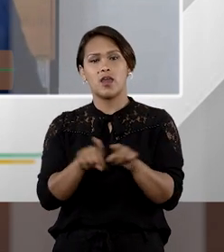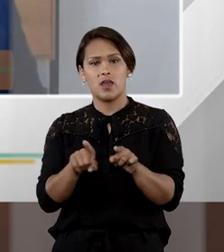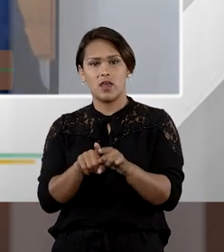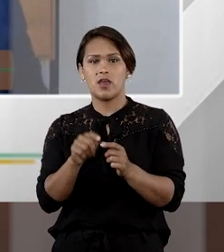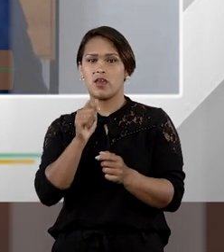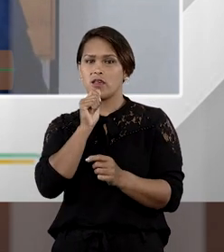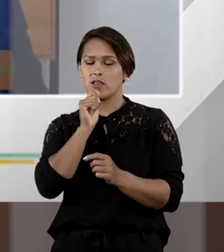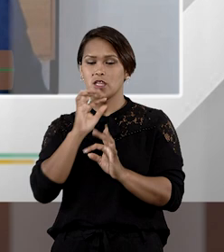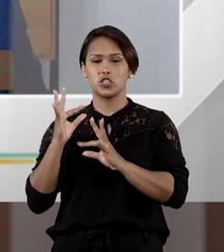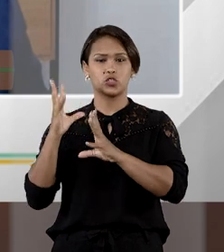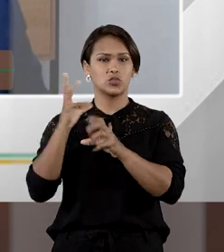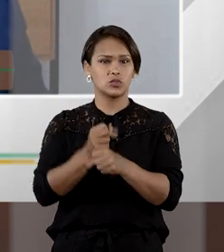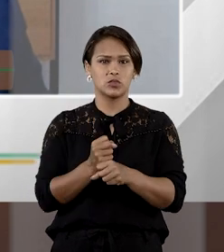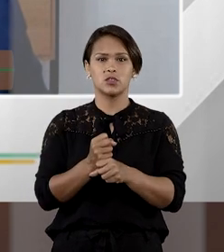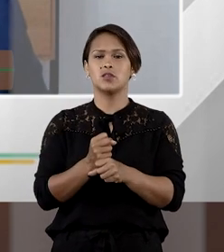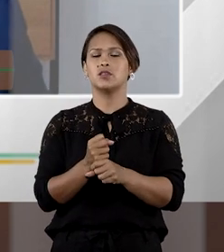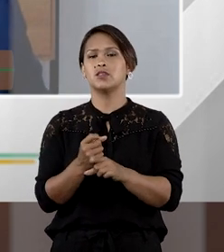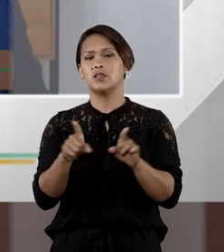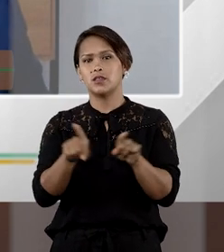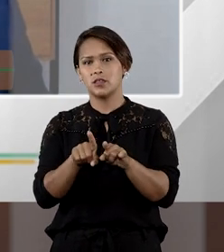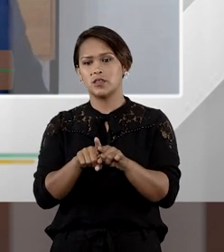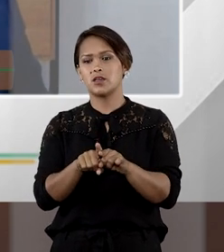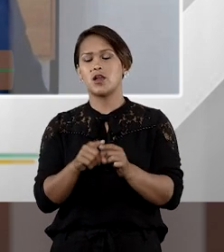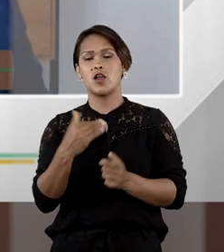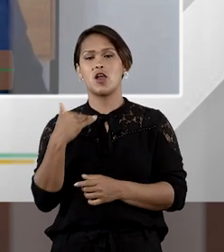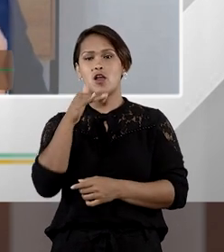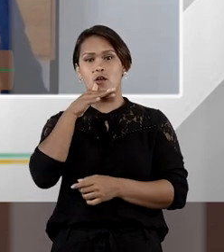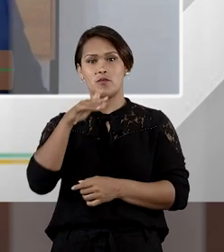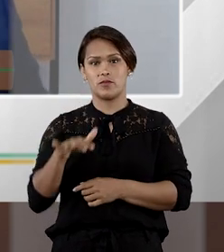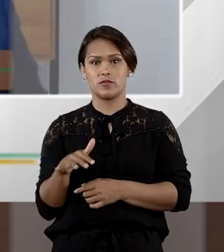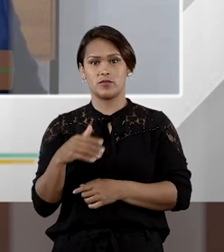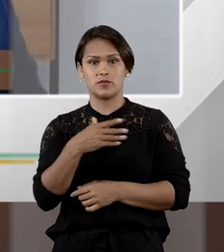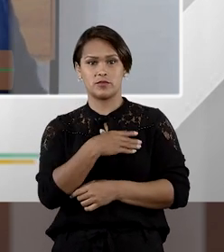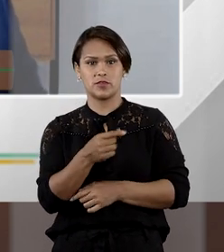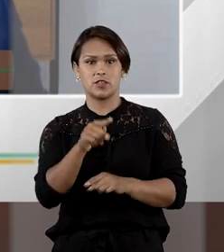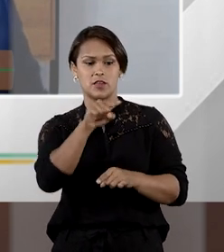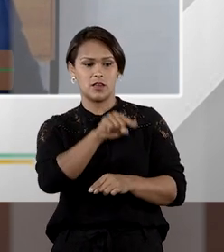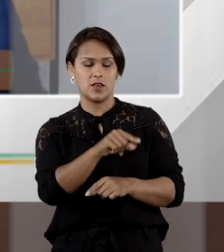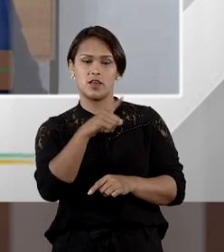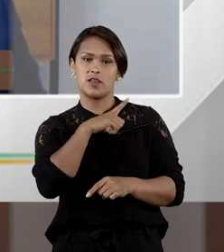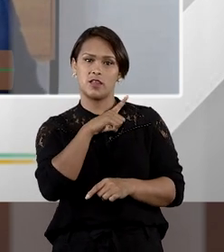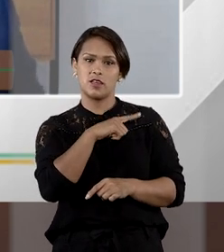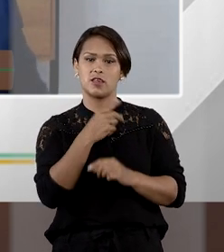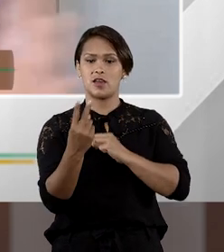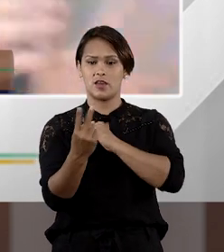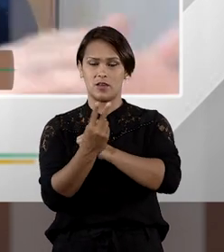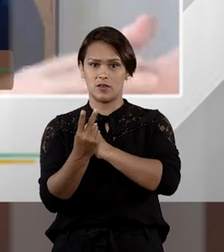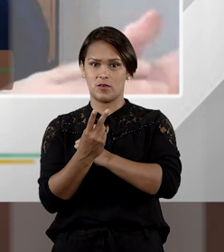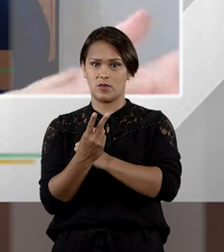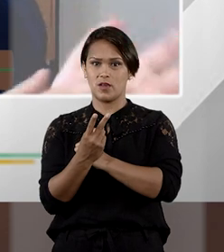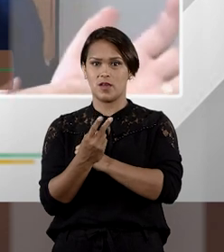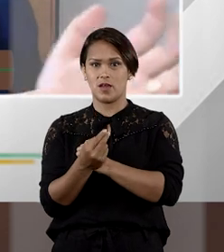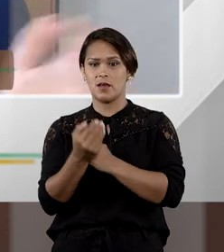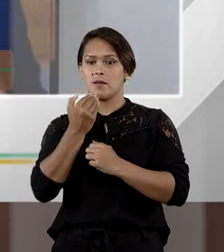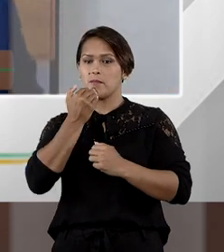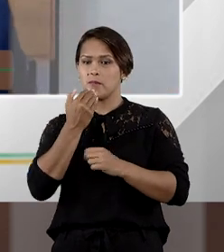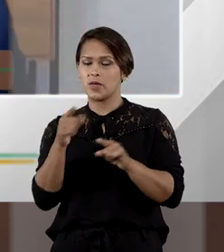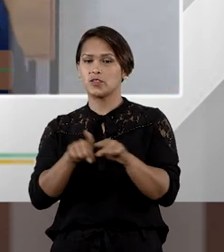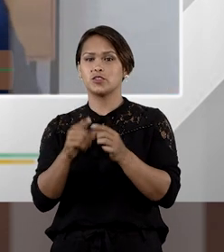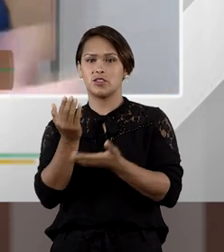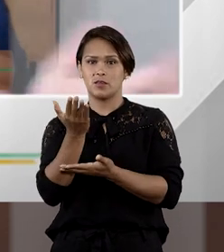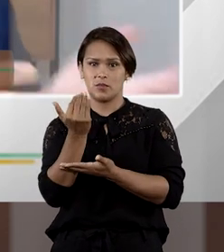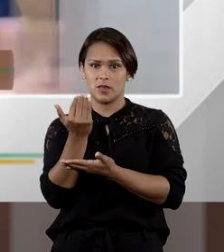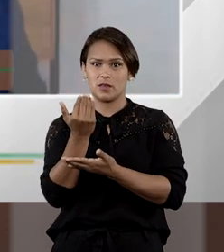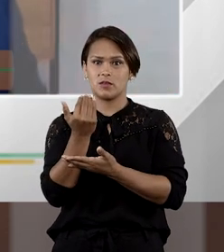suportar totalmente o encargo em relação ao filho, né? Então, aquele que exerce a guarda pede também alimentos